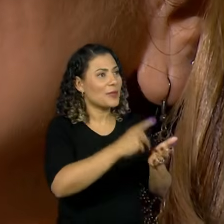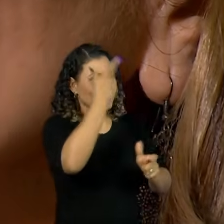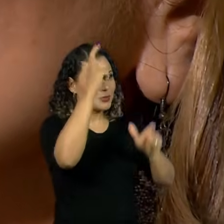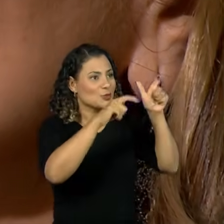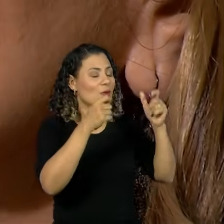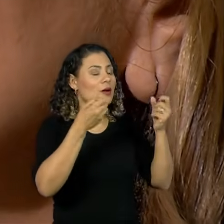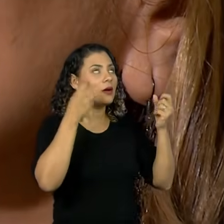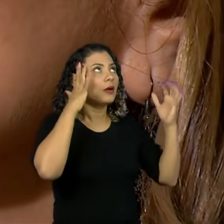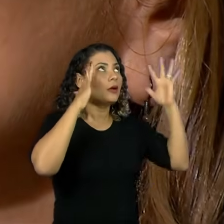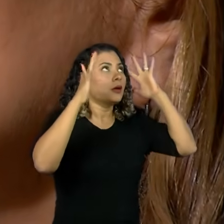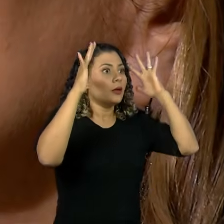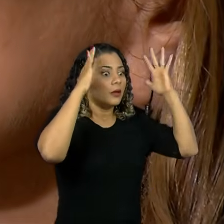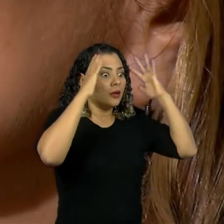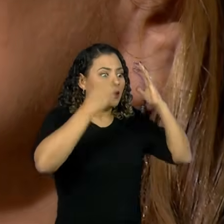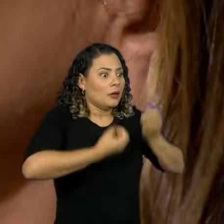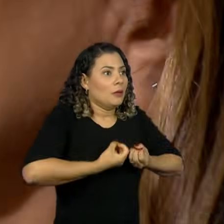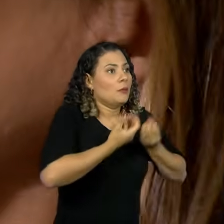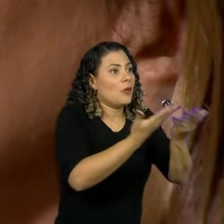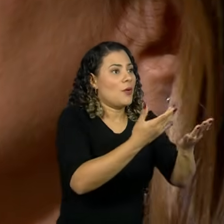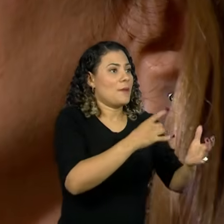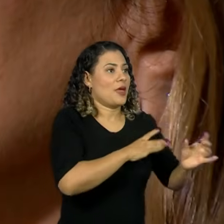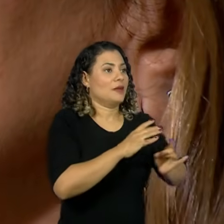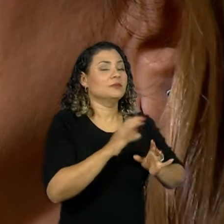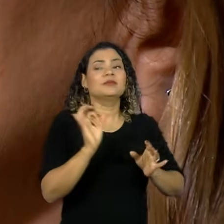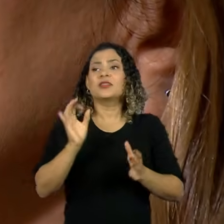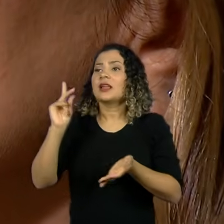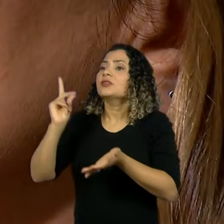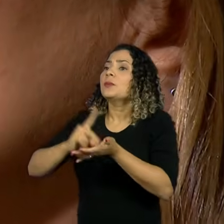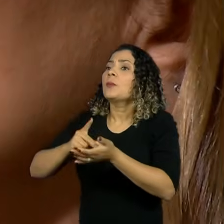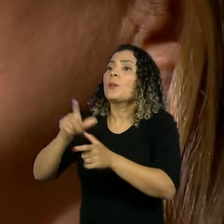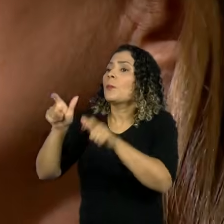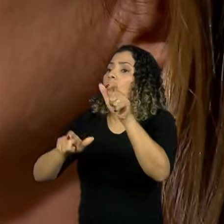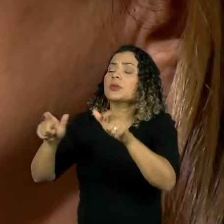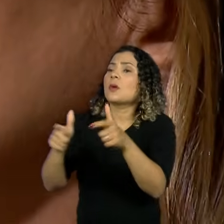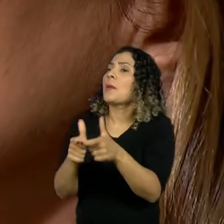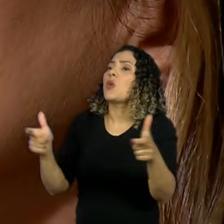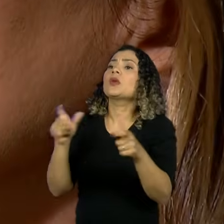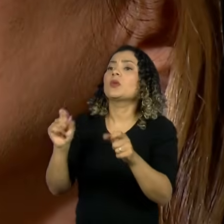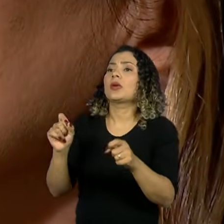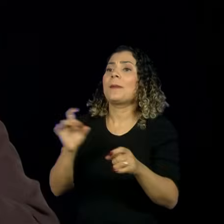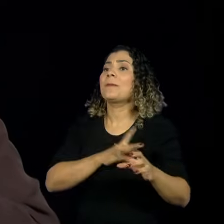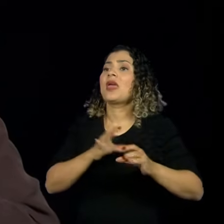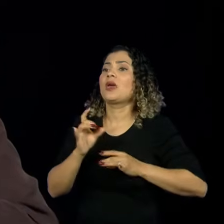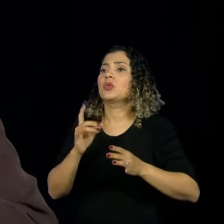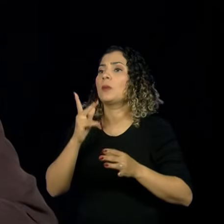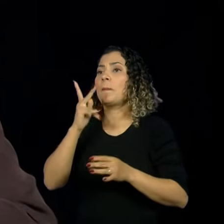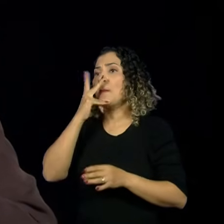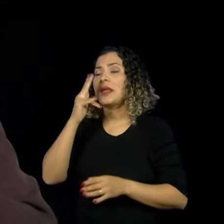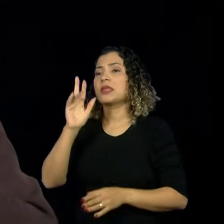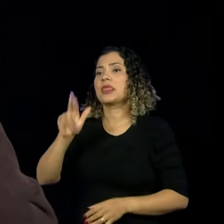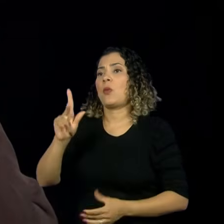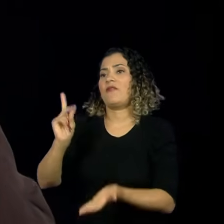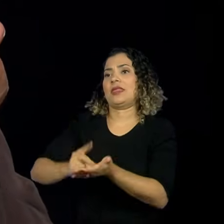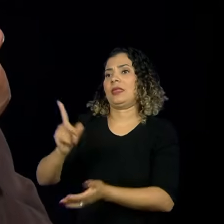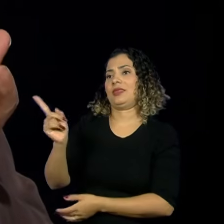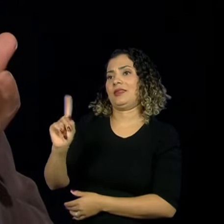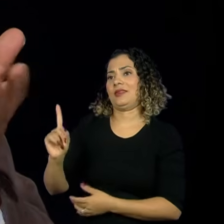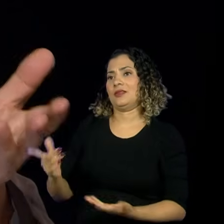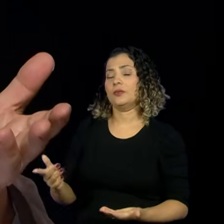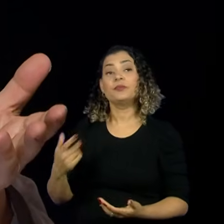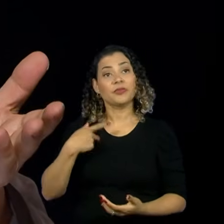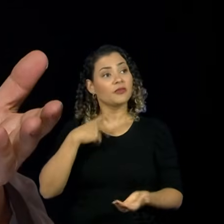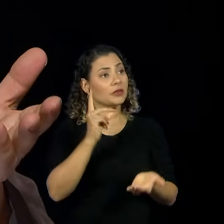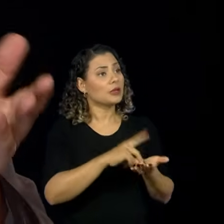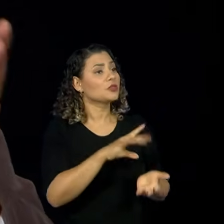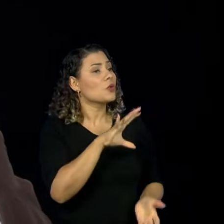das vezes a pessoa tem uns medos irreais. Isso. Totalmente irreais. Uma das pessoas que eu mais amei na vida,